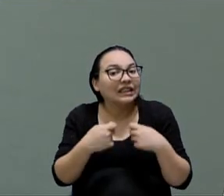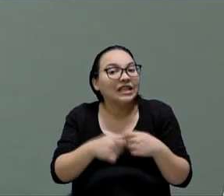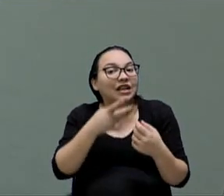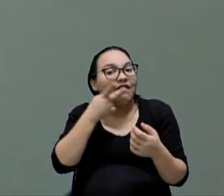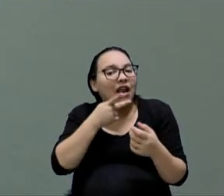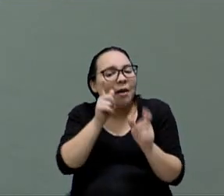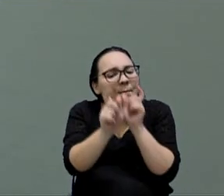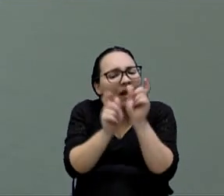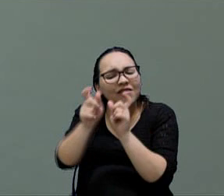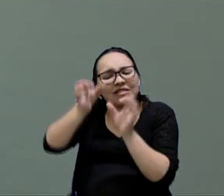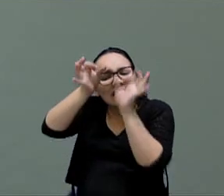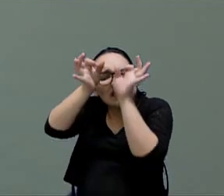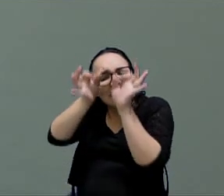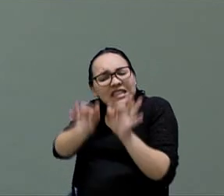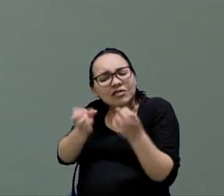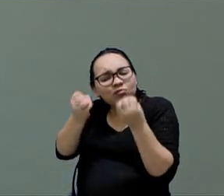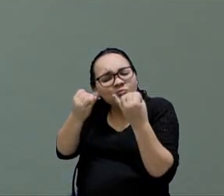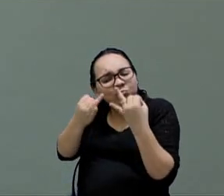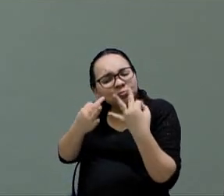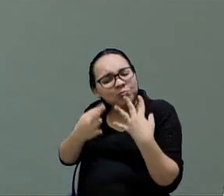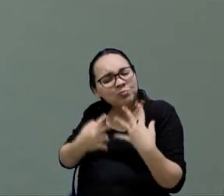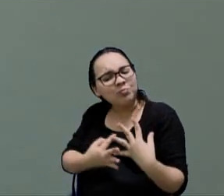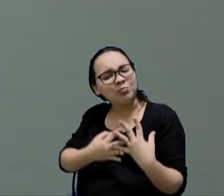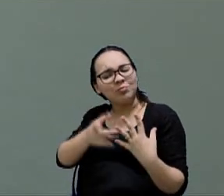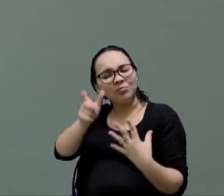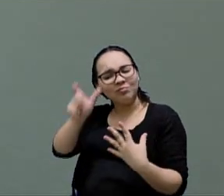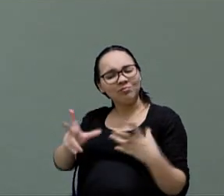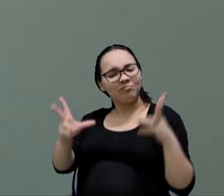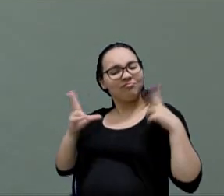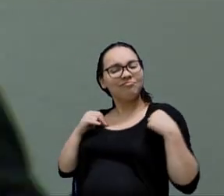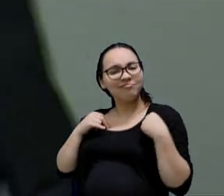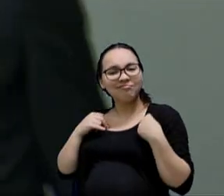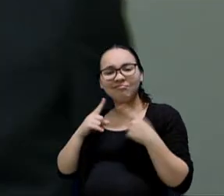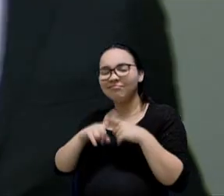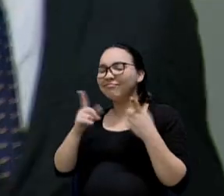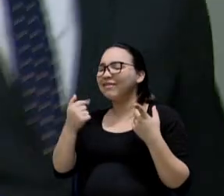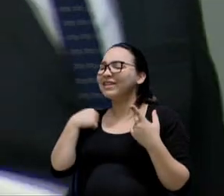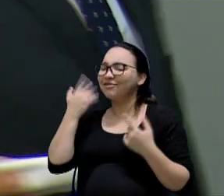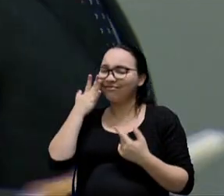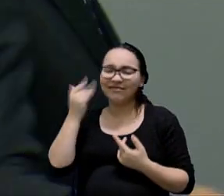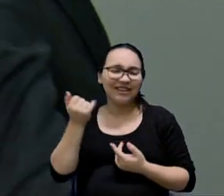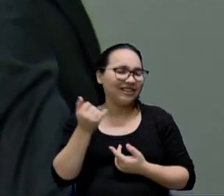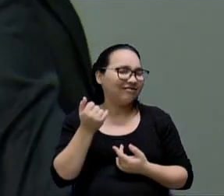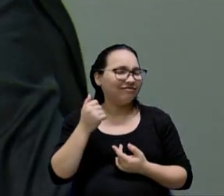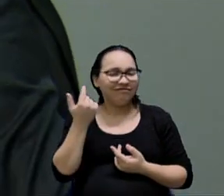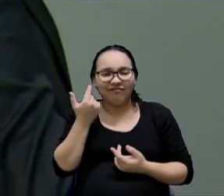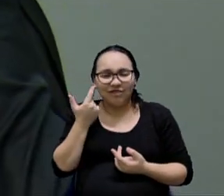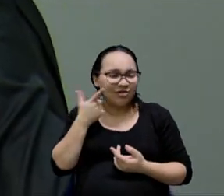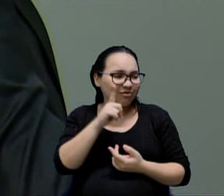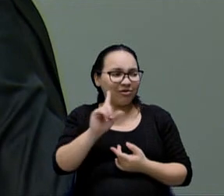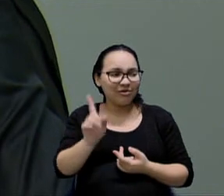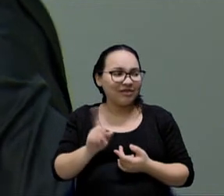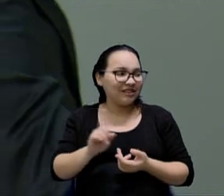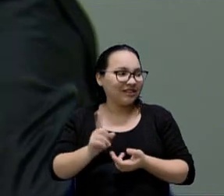realmente consigam o descrever da maneira que merece, e, mesmo assim, sei que não vou conseguir.